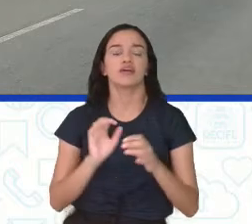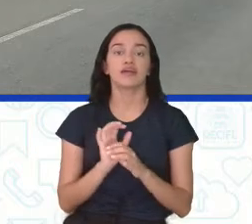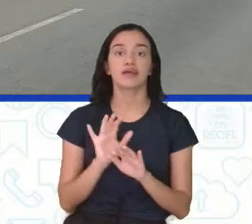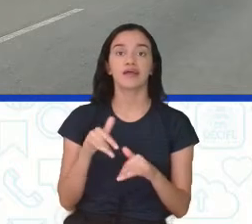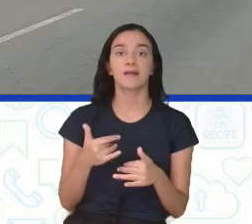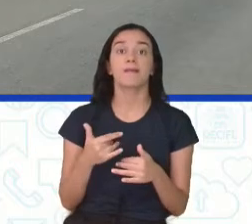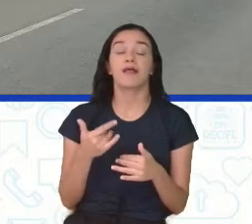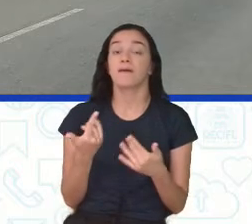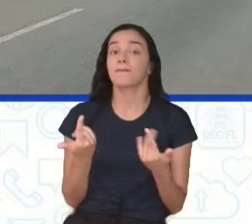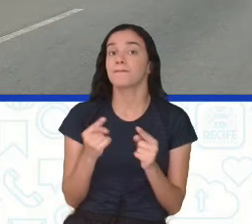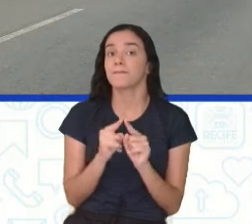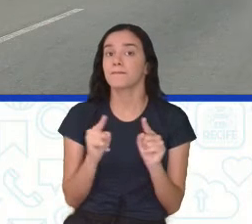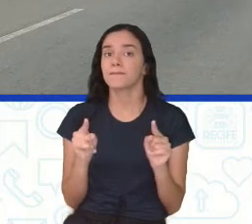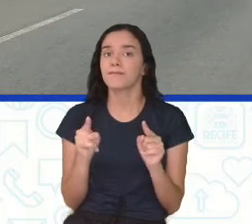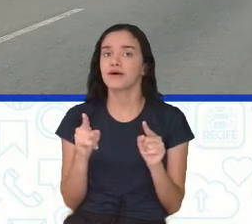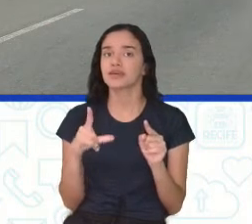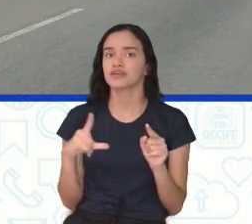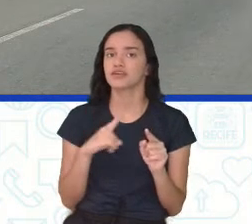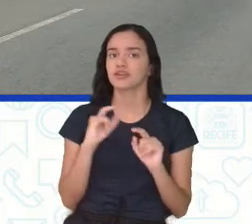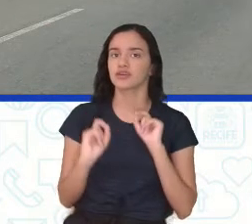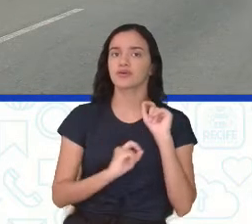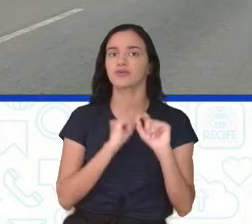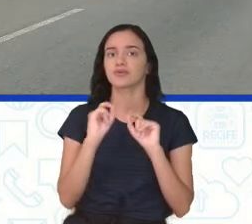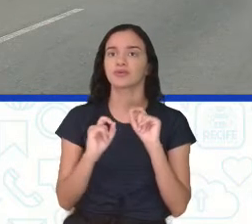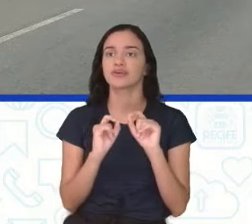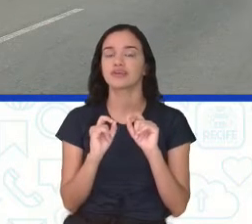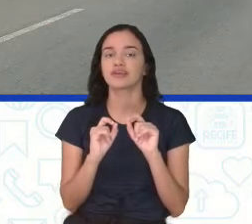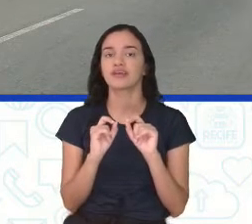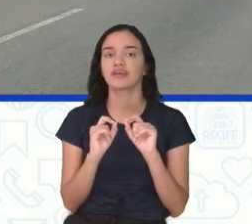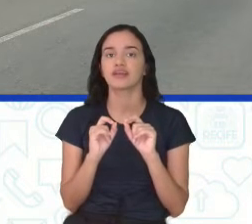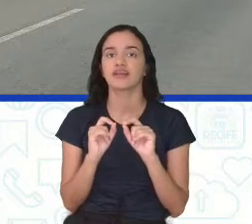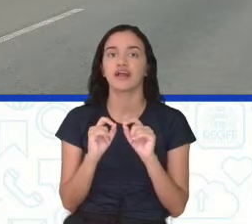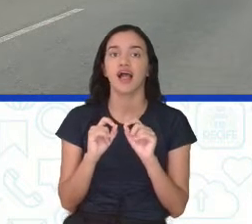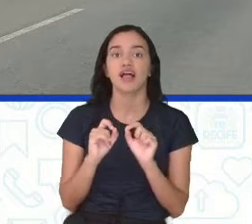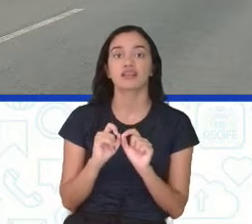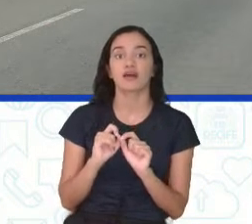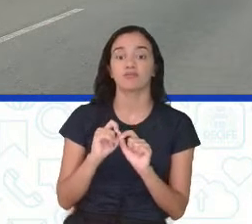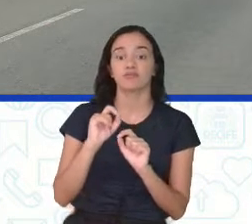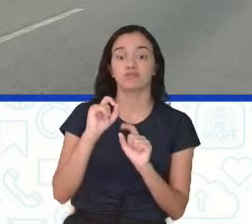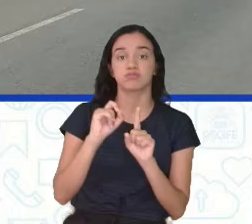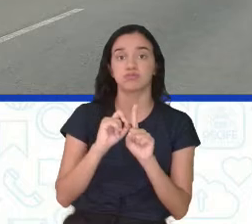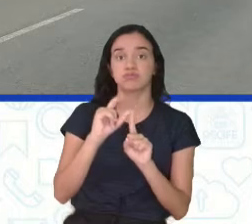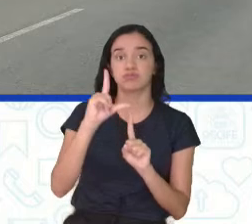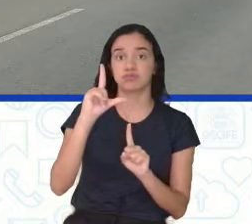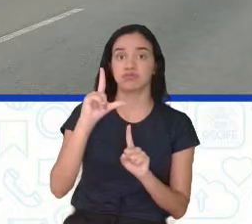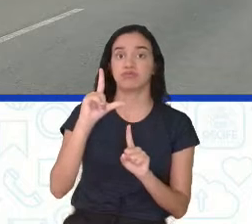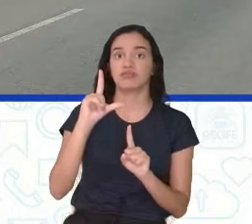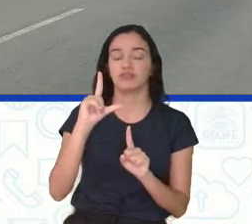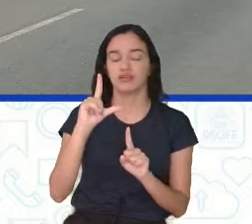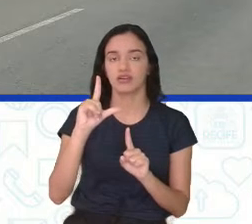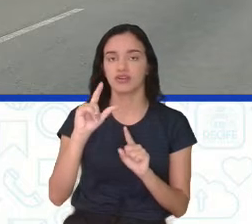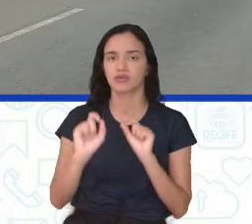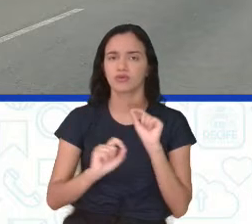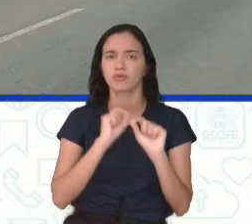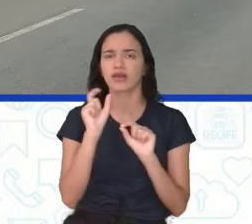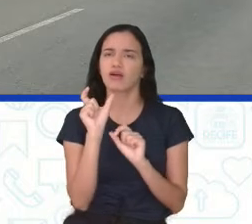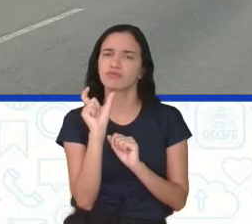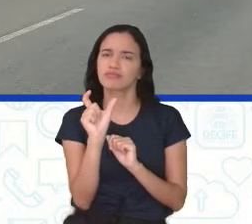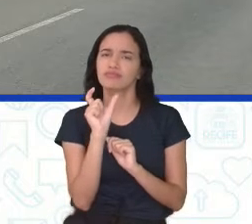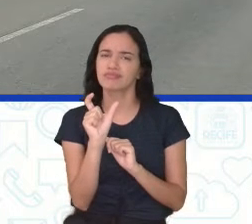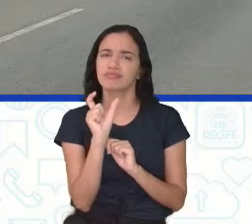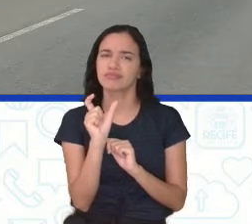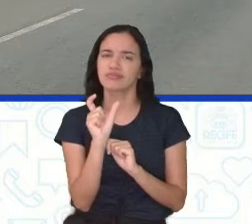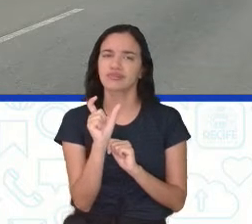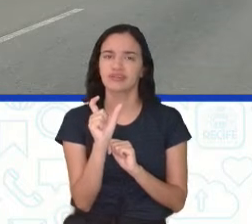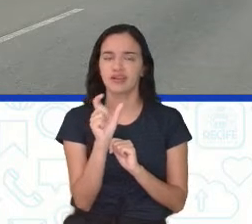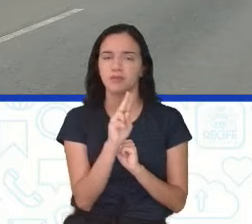equatoriais. Mas aí vem a questão da altitude, né? Que é quando a gente vai entrar justamente no termozinho que a gente